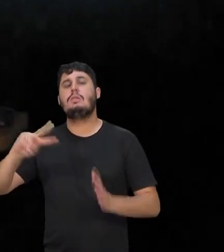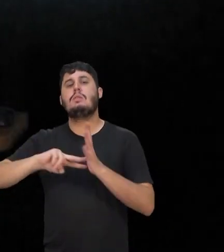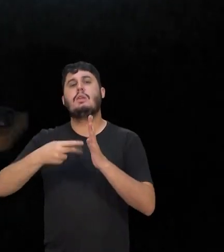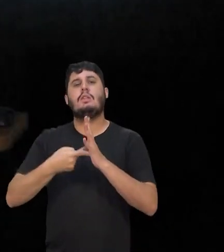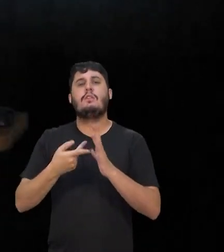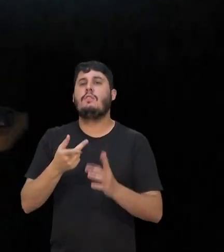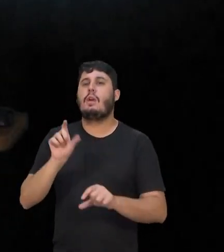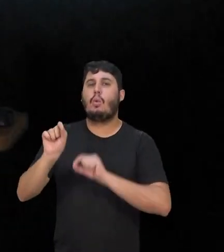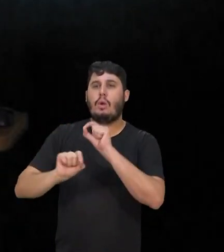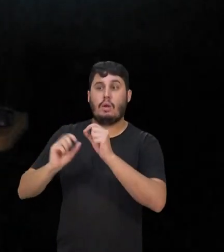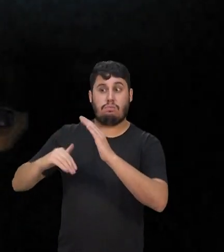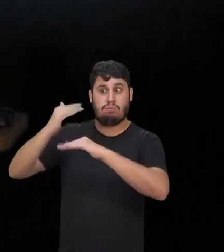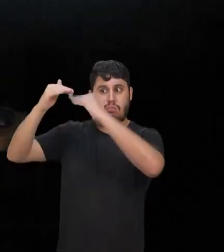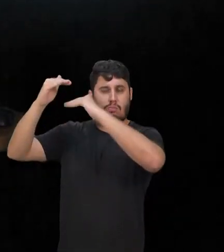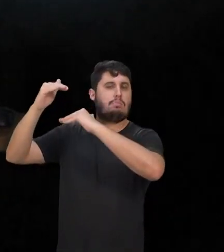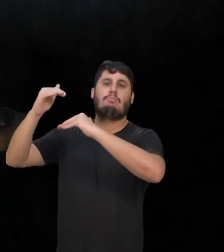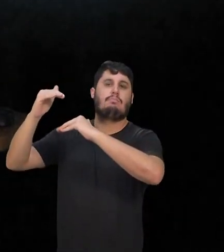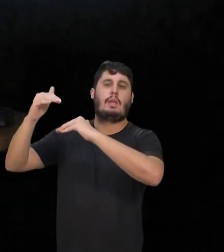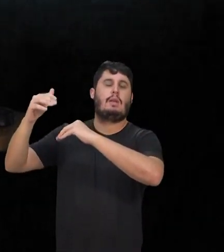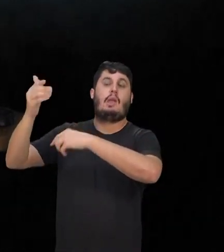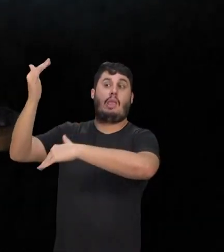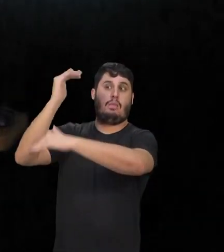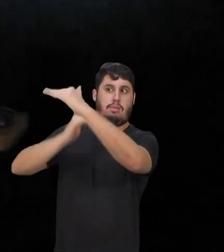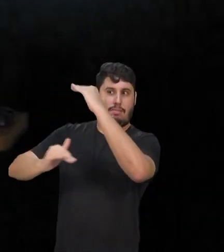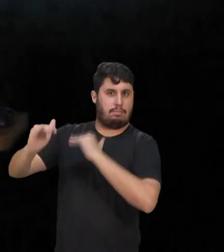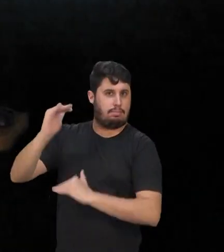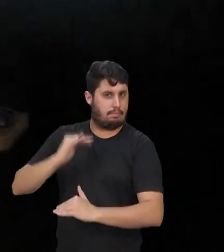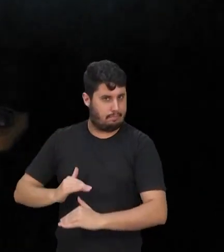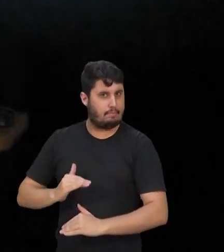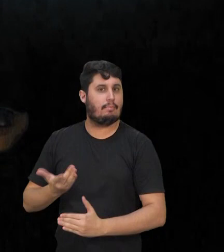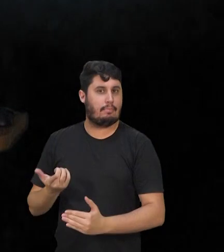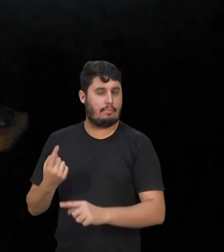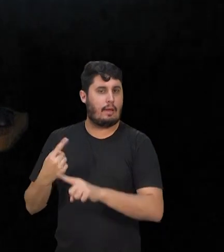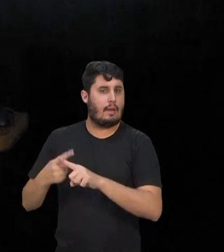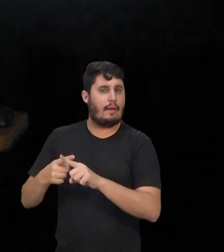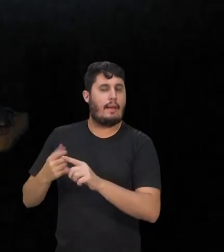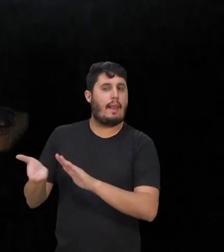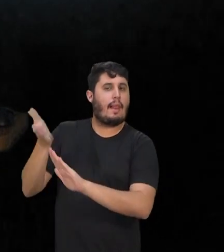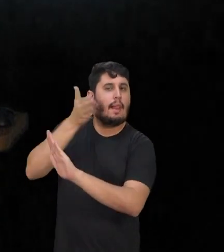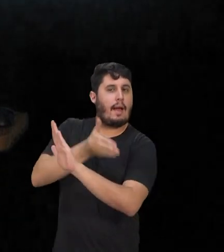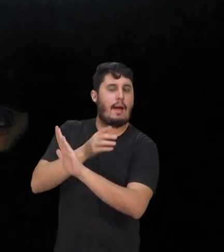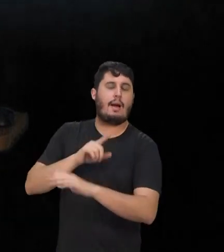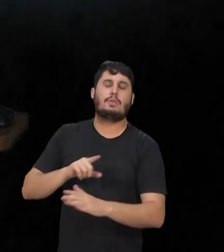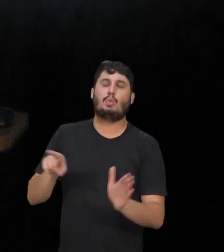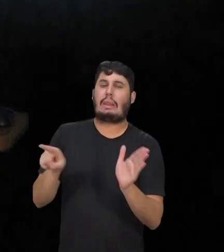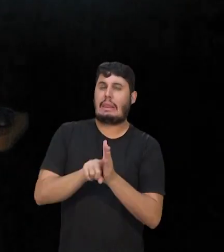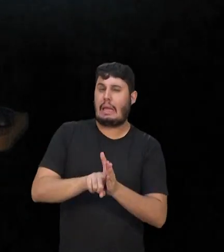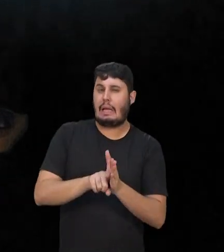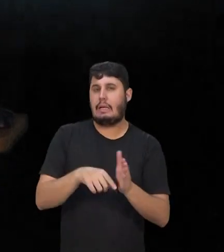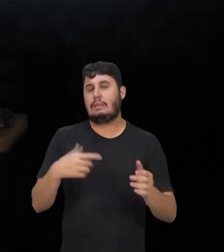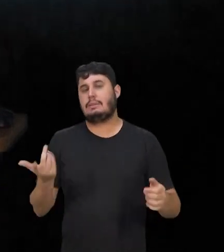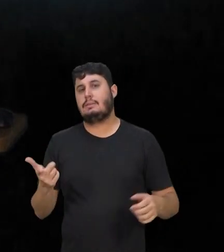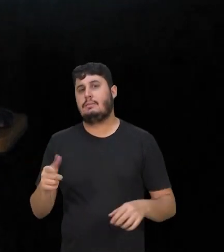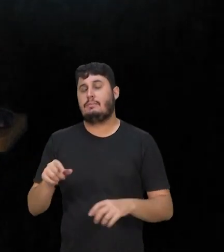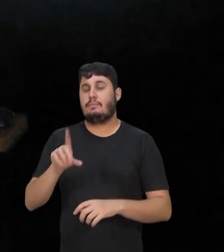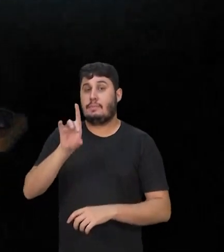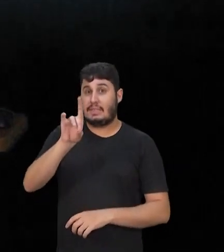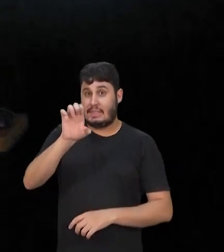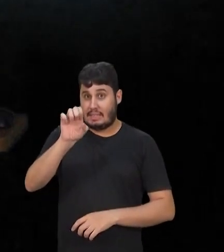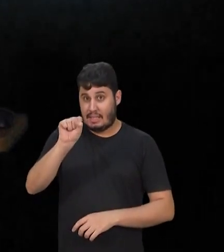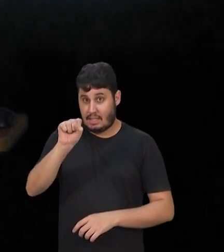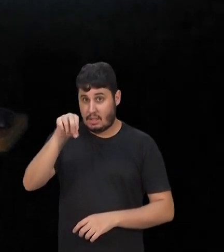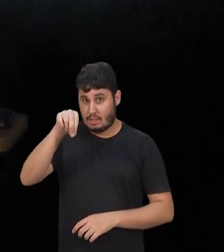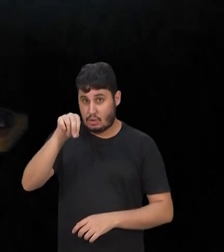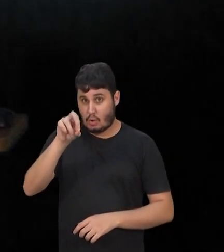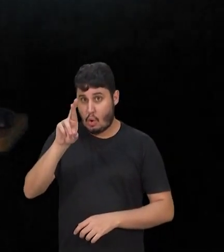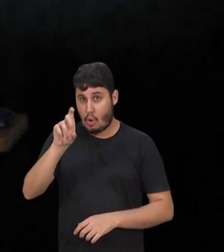Então é um lado negativo. Se a gente diz desordenar, desordenar é o que? É tirar de ordem, né? Então a